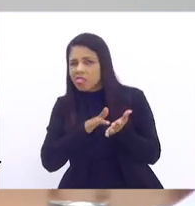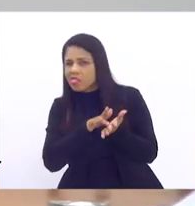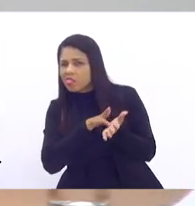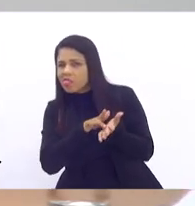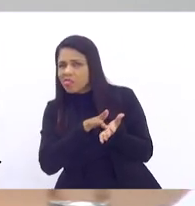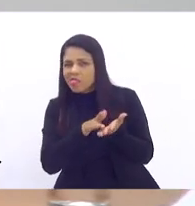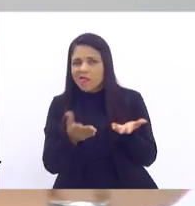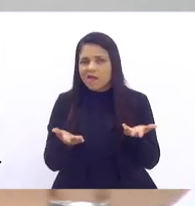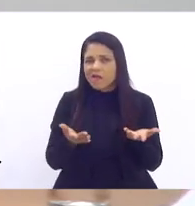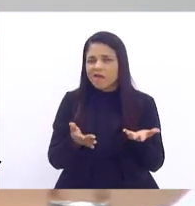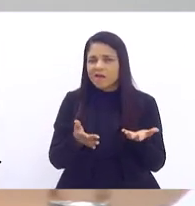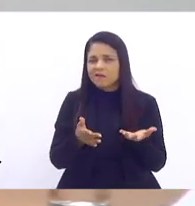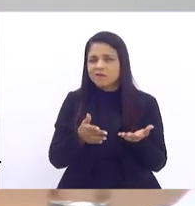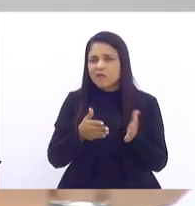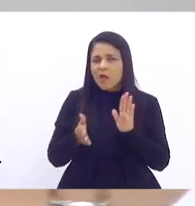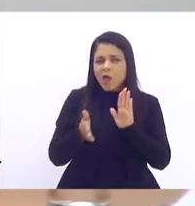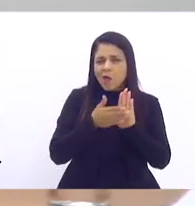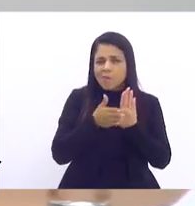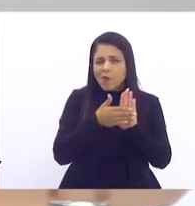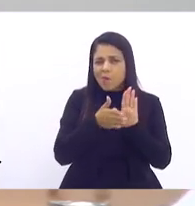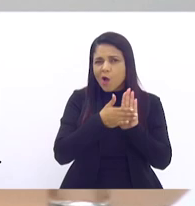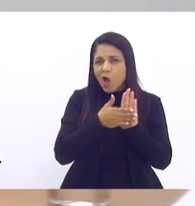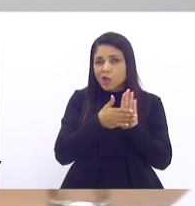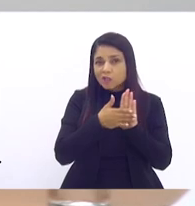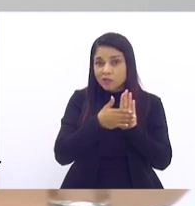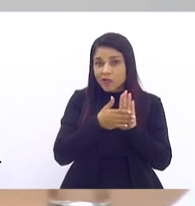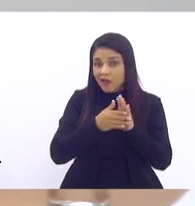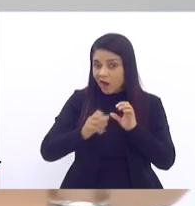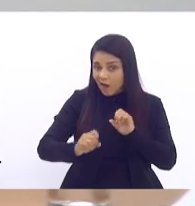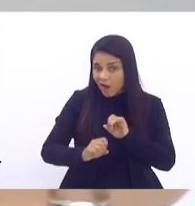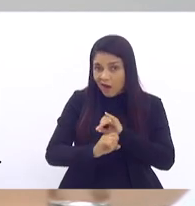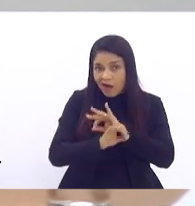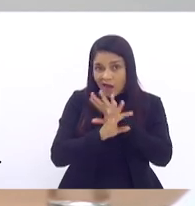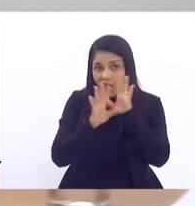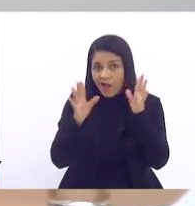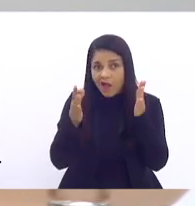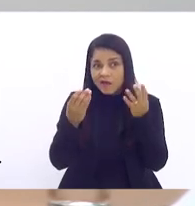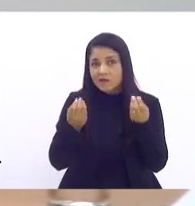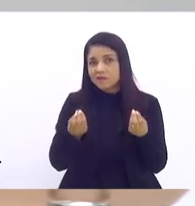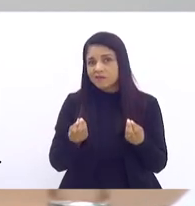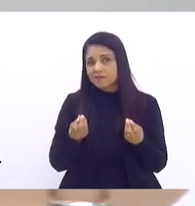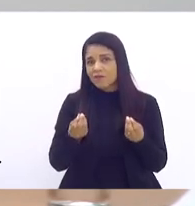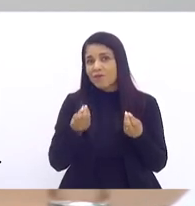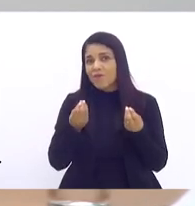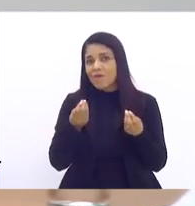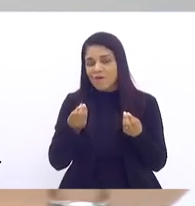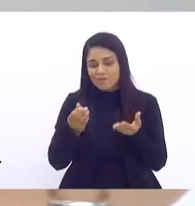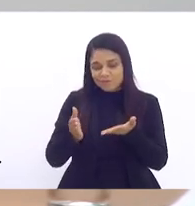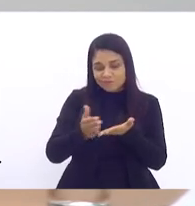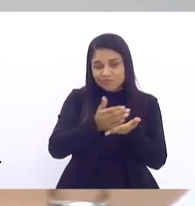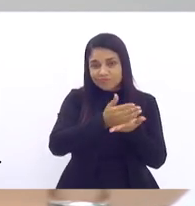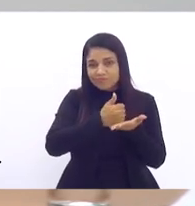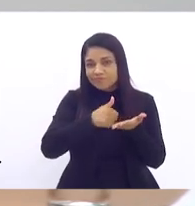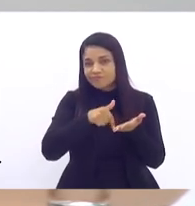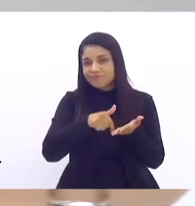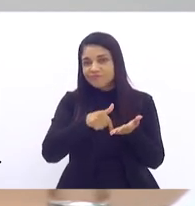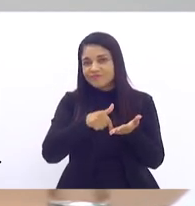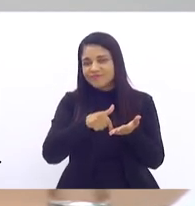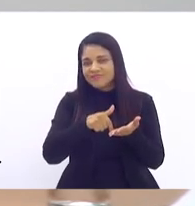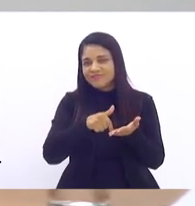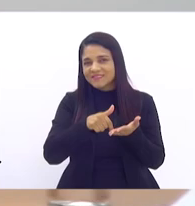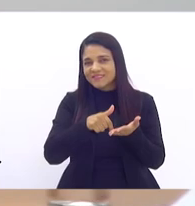com propostas de maquiar claramente vamos retirar essas despesas desconsiderá-las